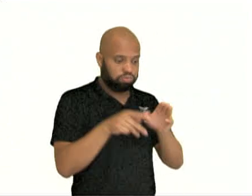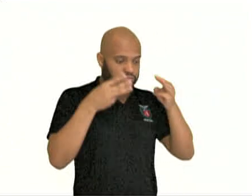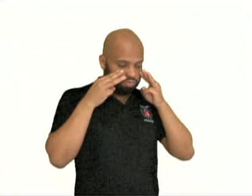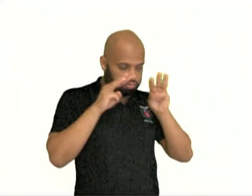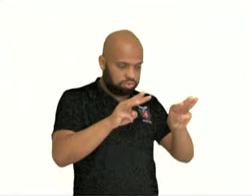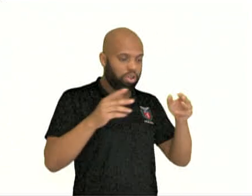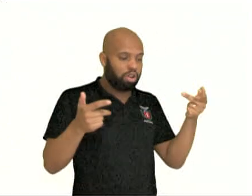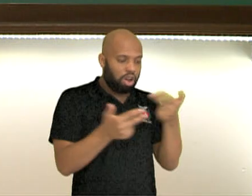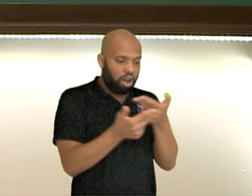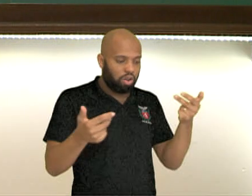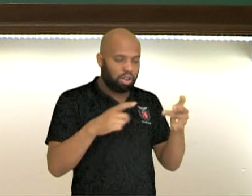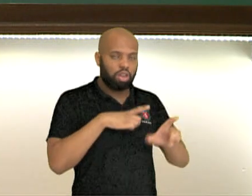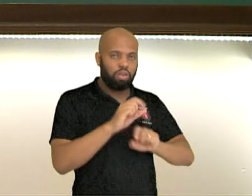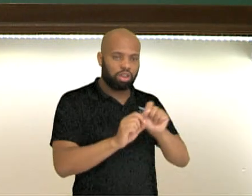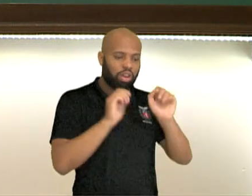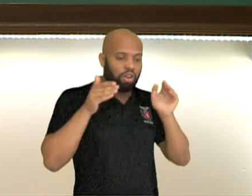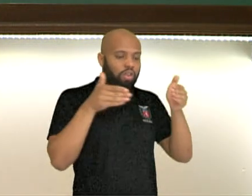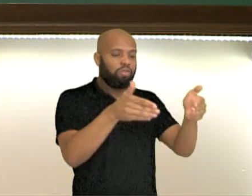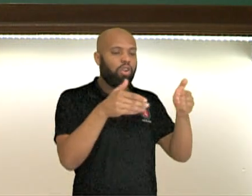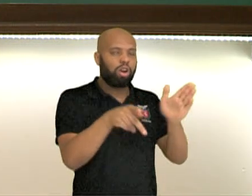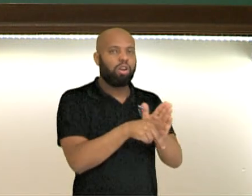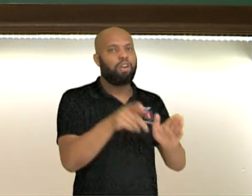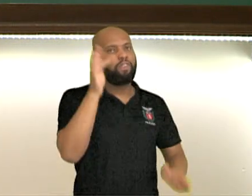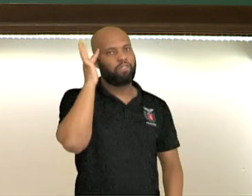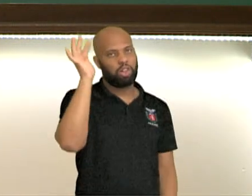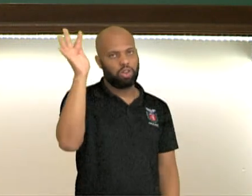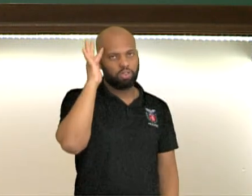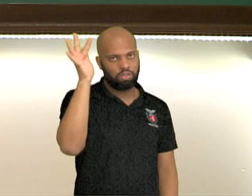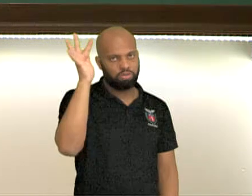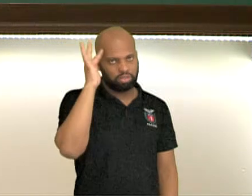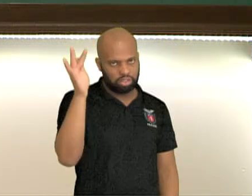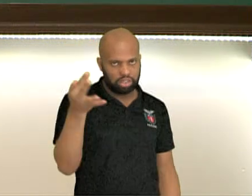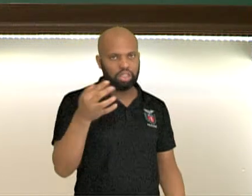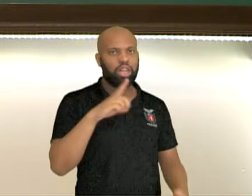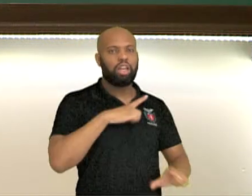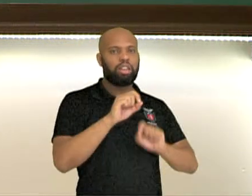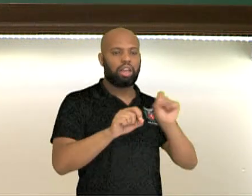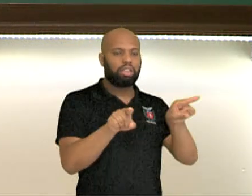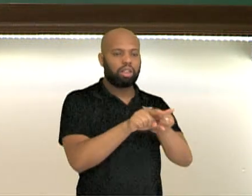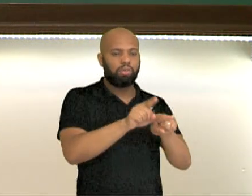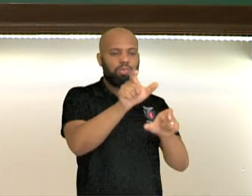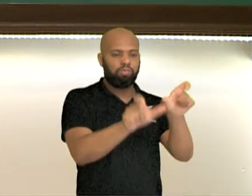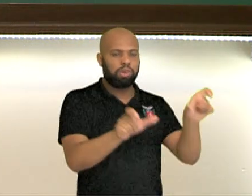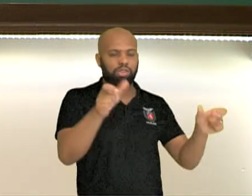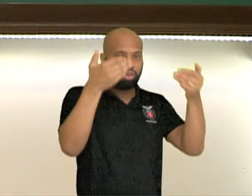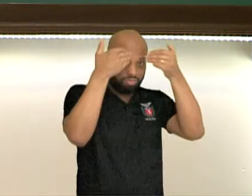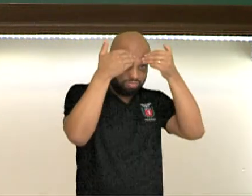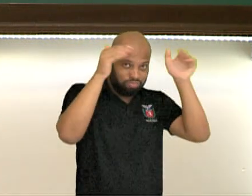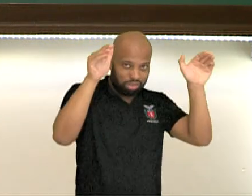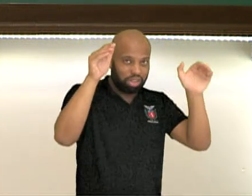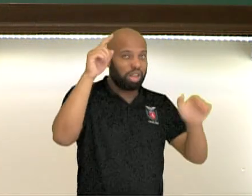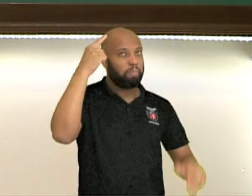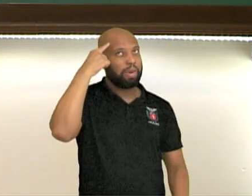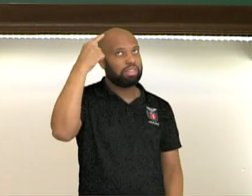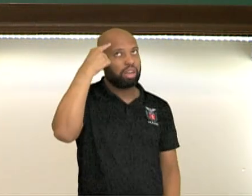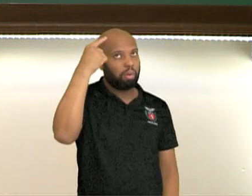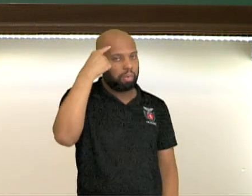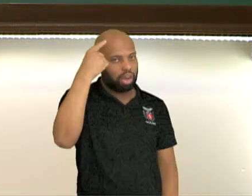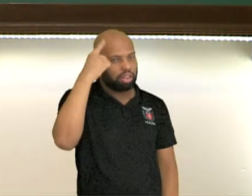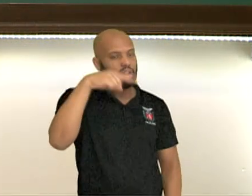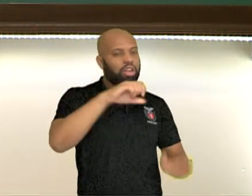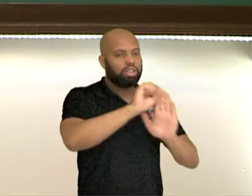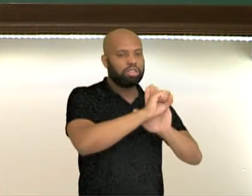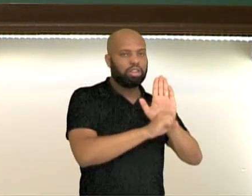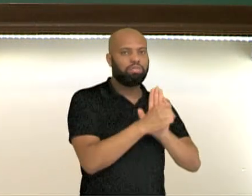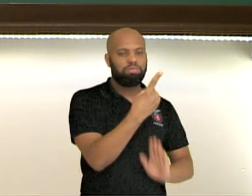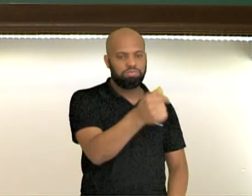mais voltadas à filosofia propriamente dita, ali dos iluministas, né, a partir do século XVII quase, mas o